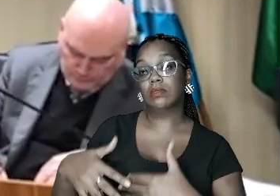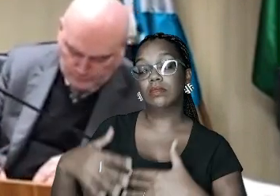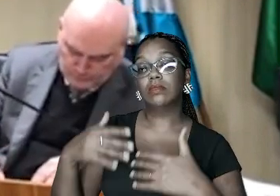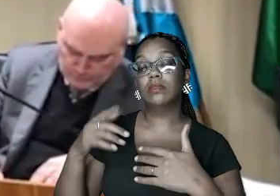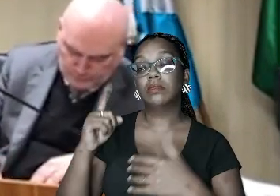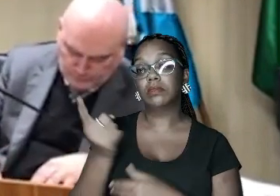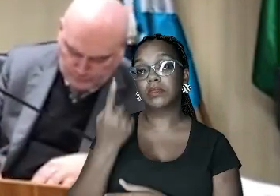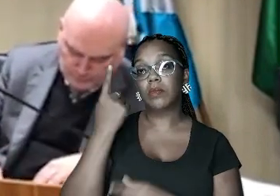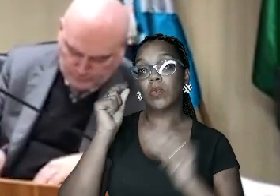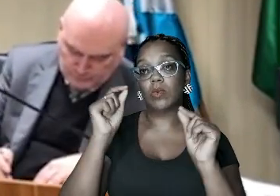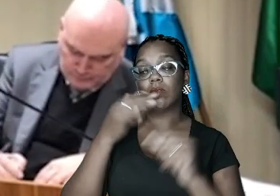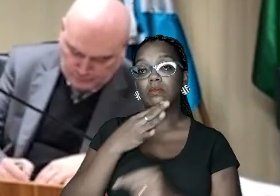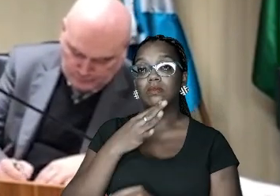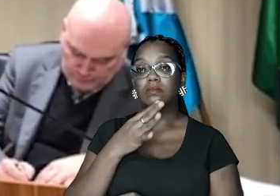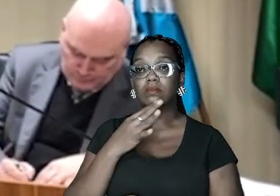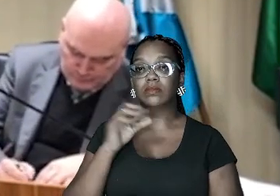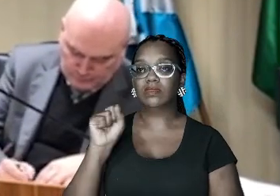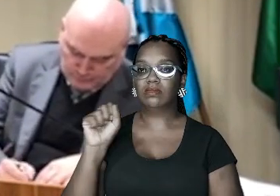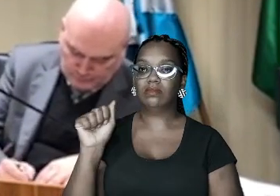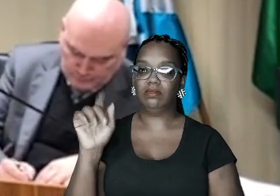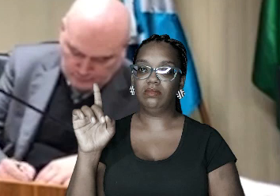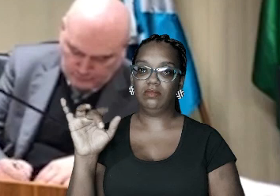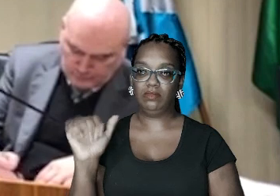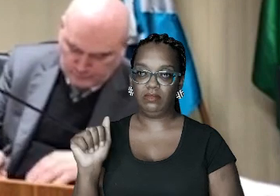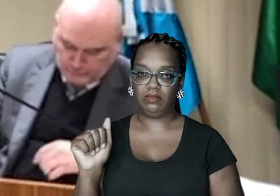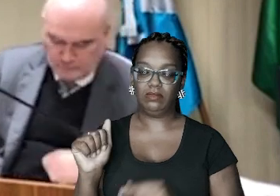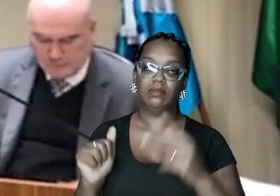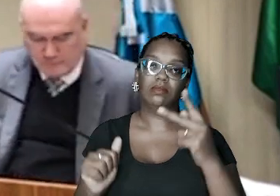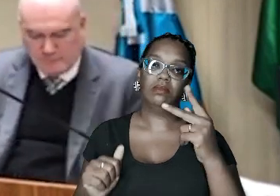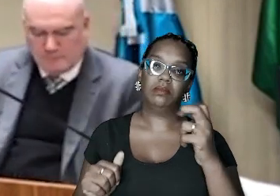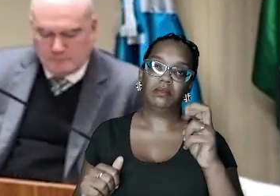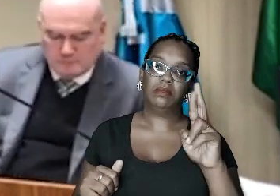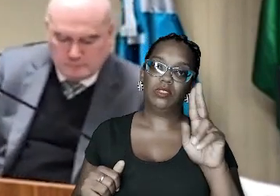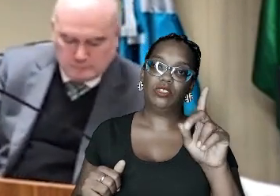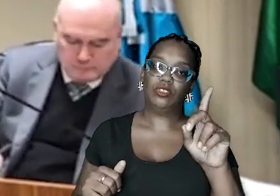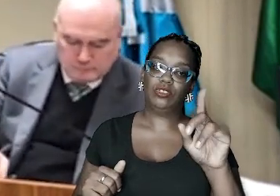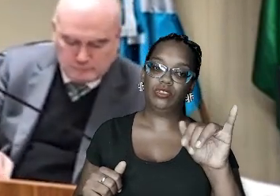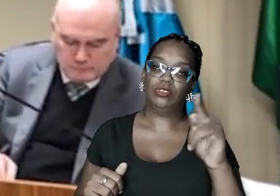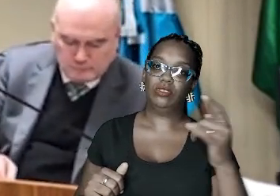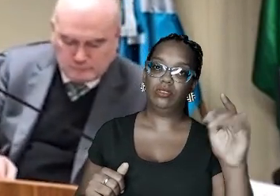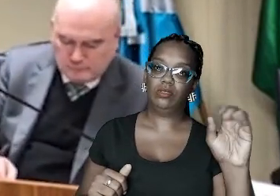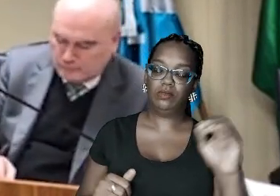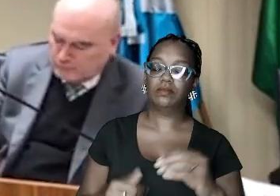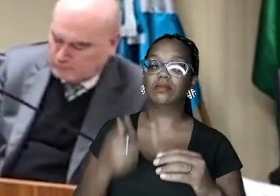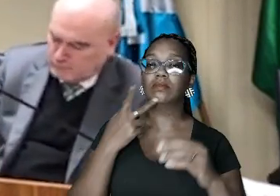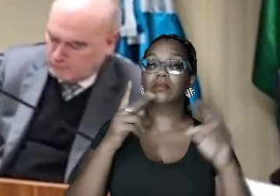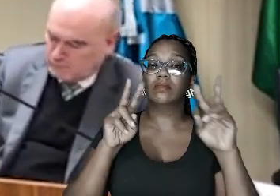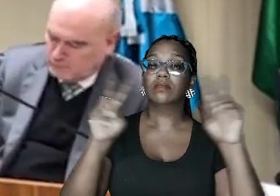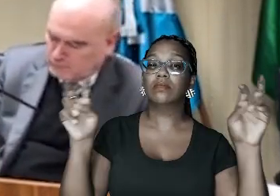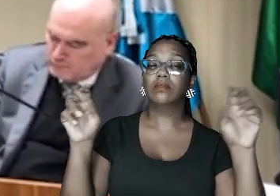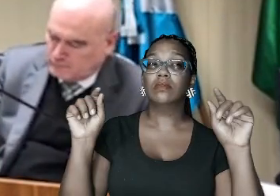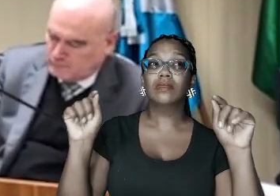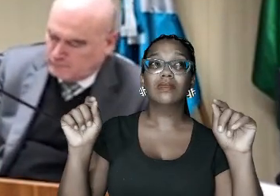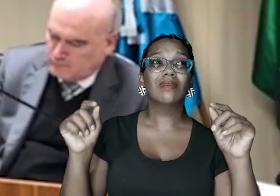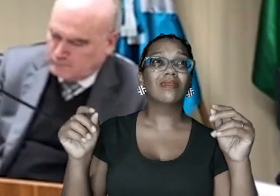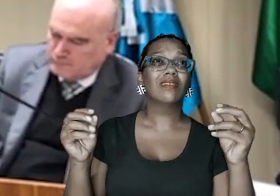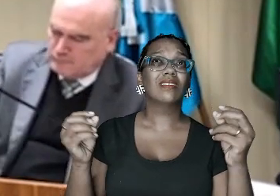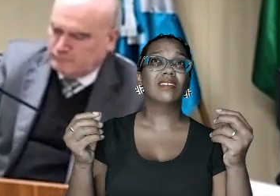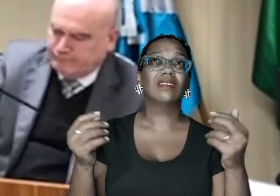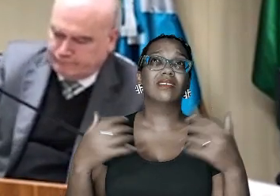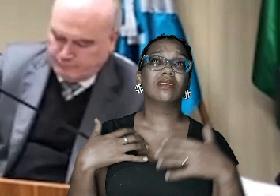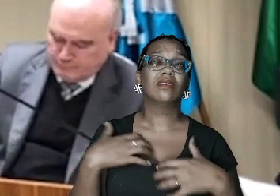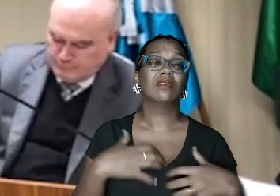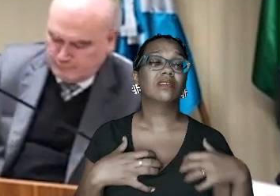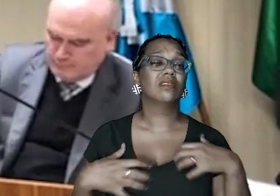conhecimento aqui que é o caso da Sadia Perdigão falou da questão dessa questão que não não aflige só